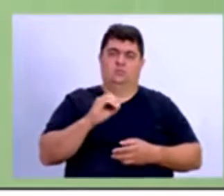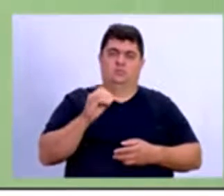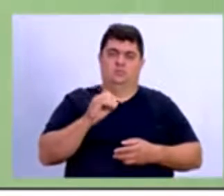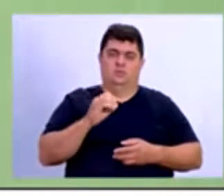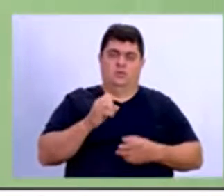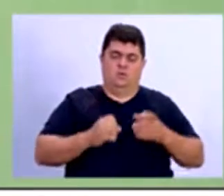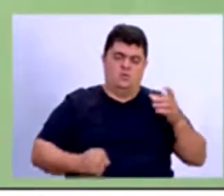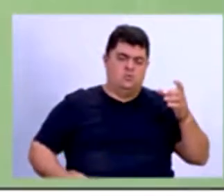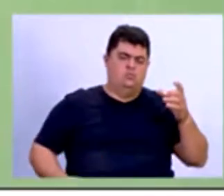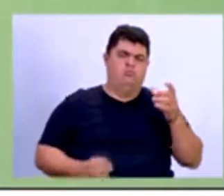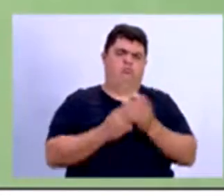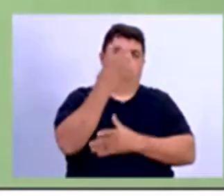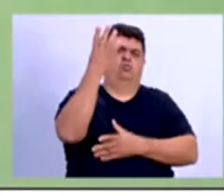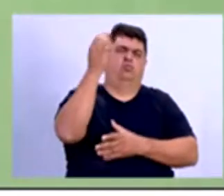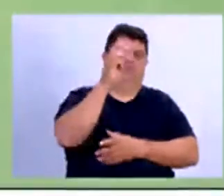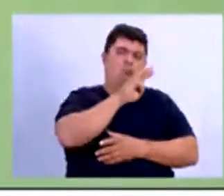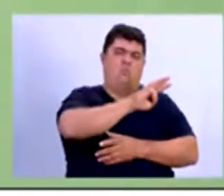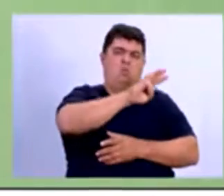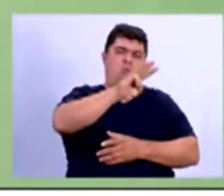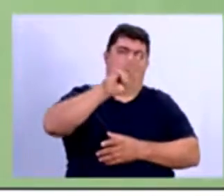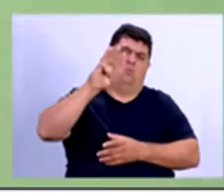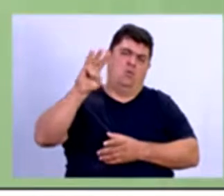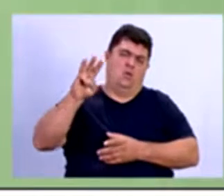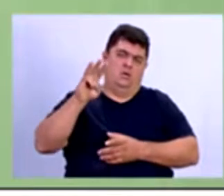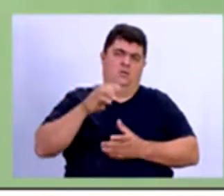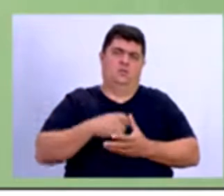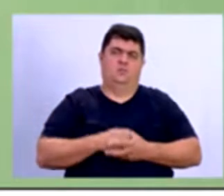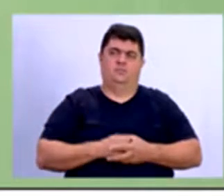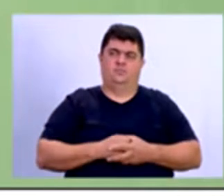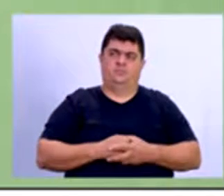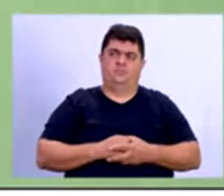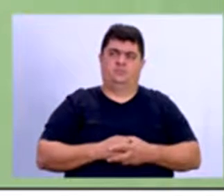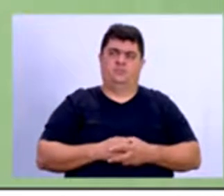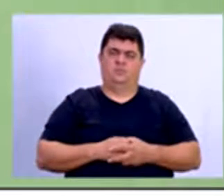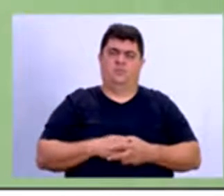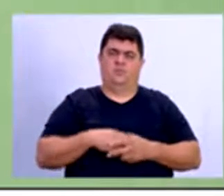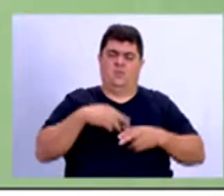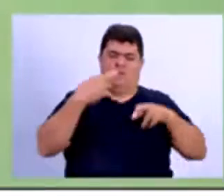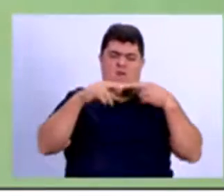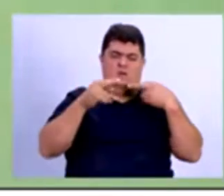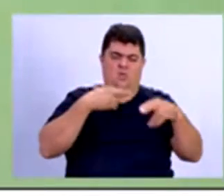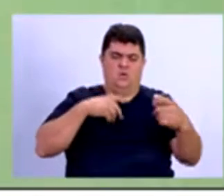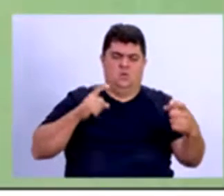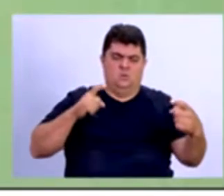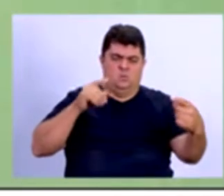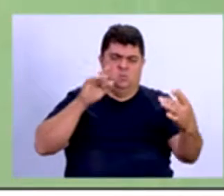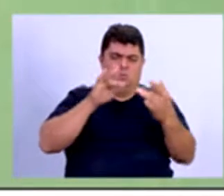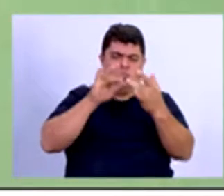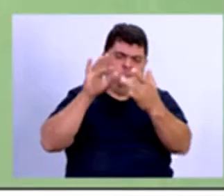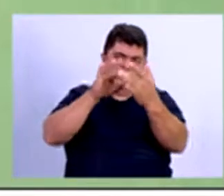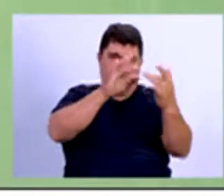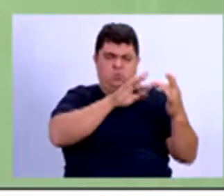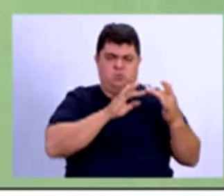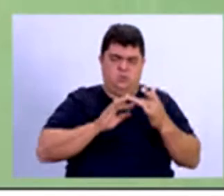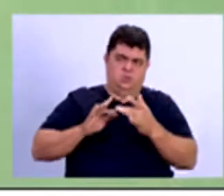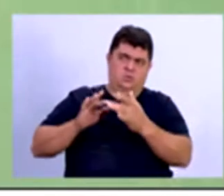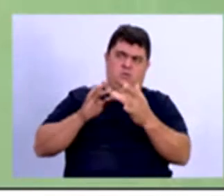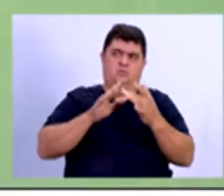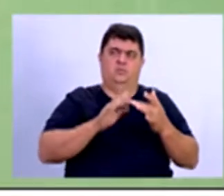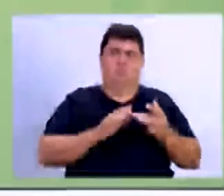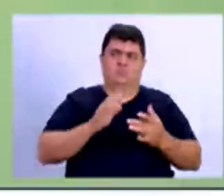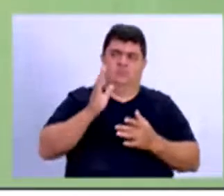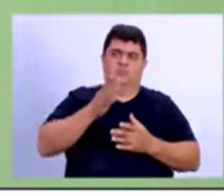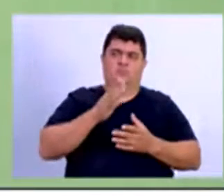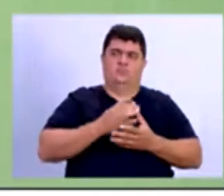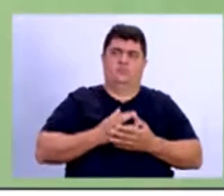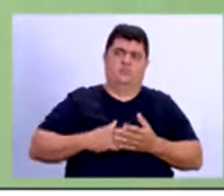da worldwide web a tradição diz todo mundo na rede todo mundo tem o que se trata isso não sei se vocês perceberam ak